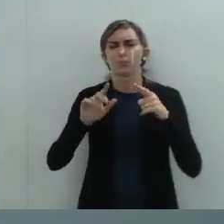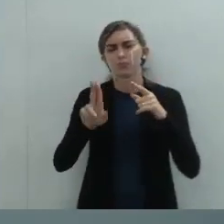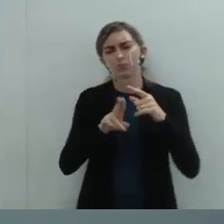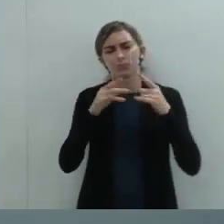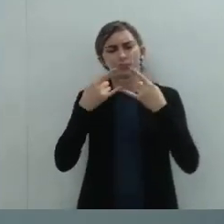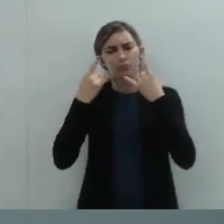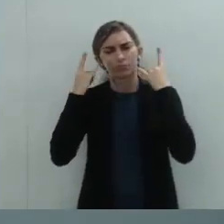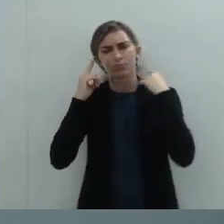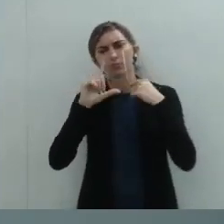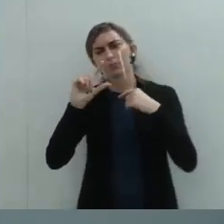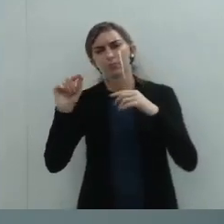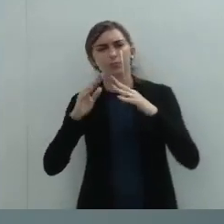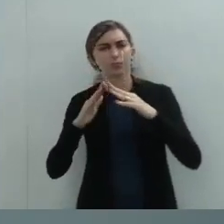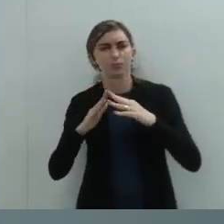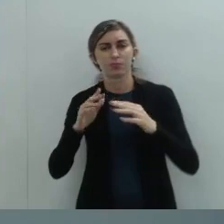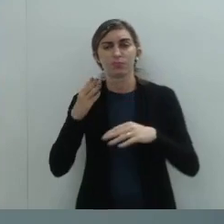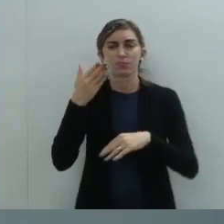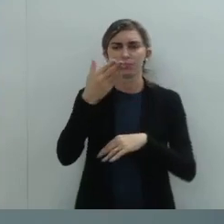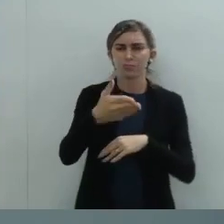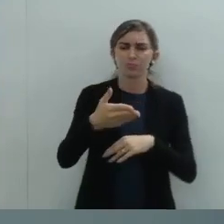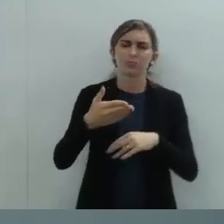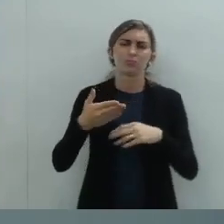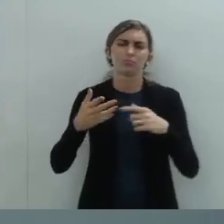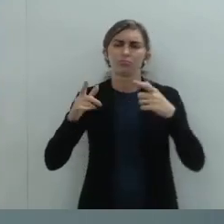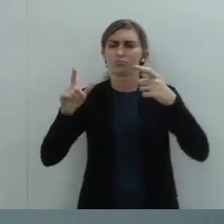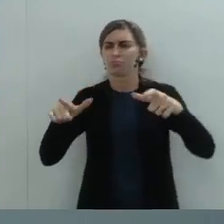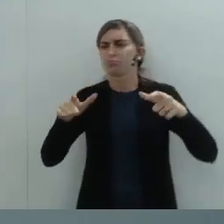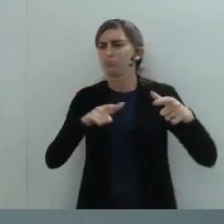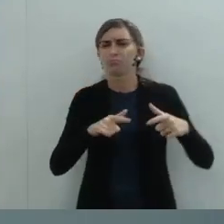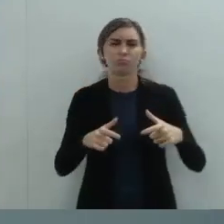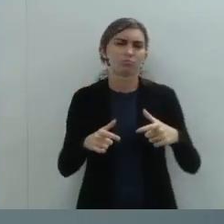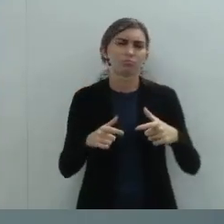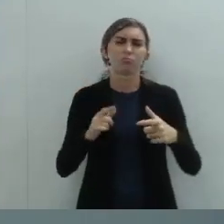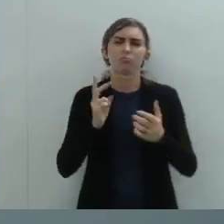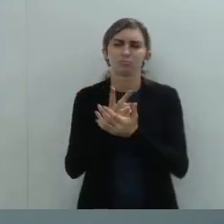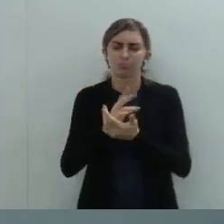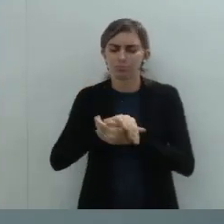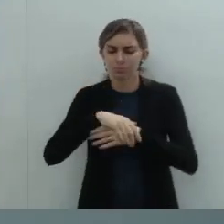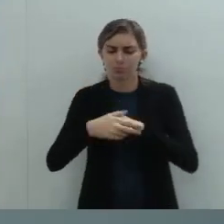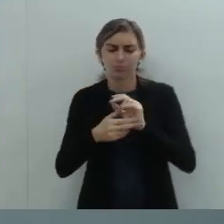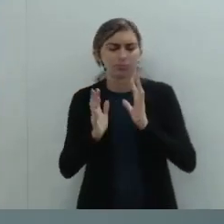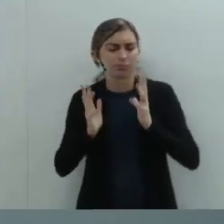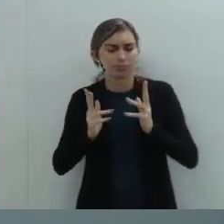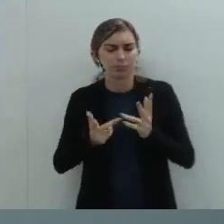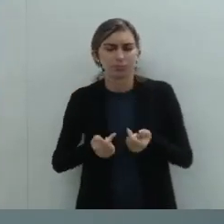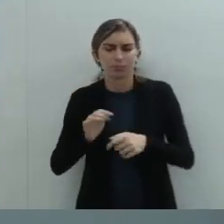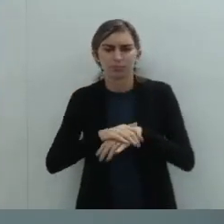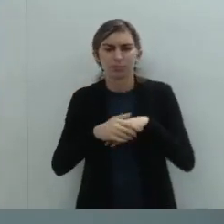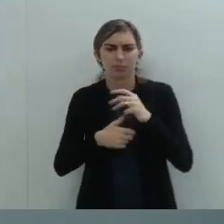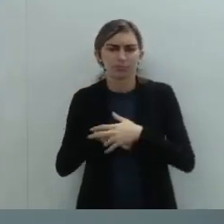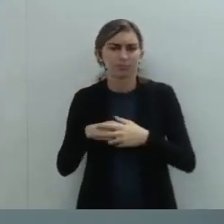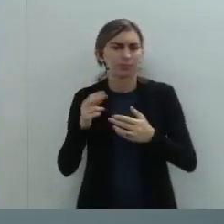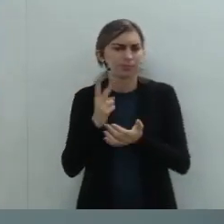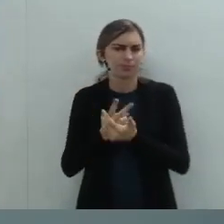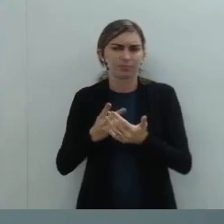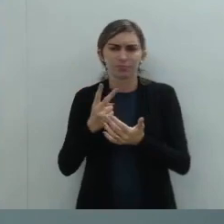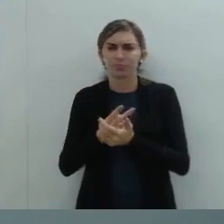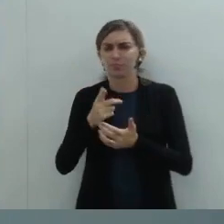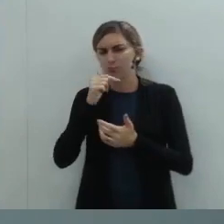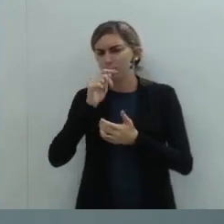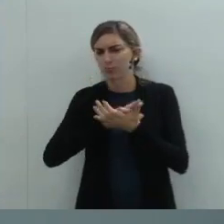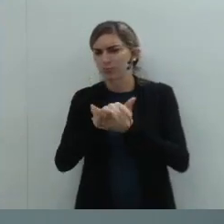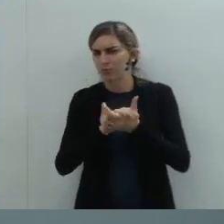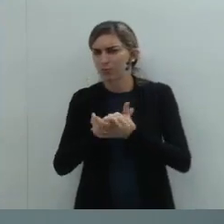máscara. Você, quando for em determinadas situações, sempre higienize as mãos constantemente. Água e sabão. Não tem